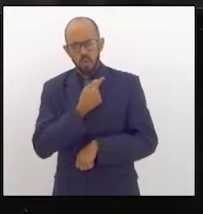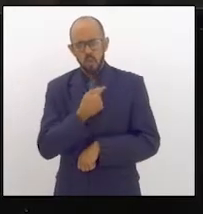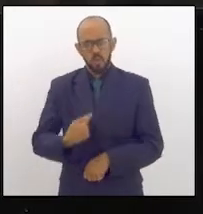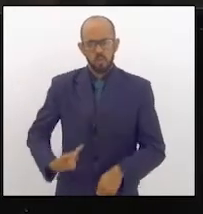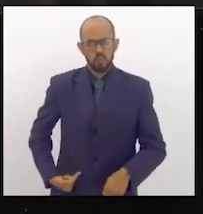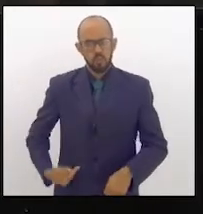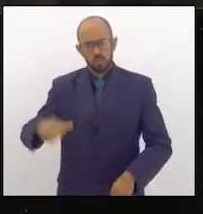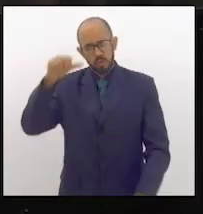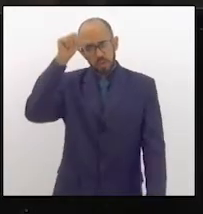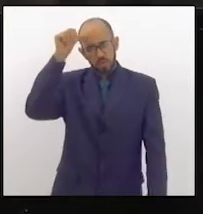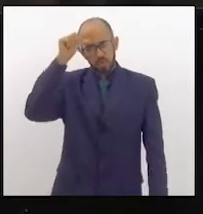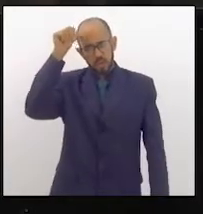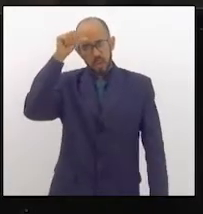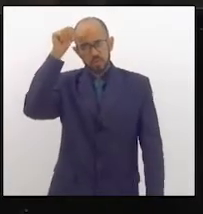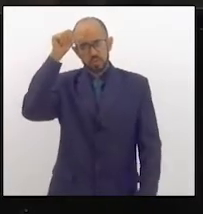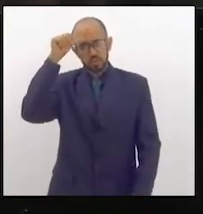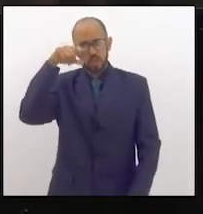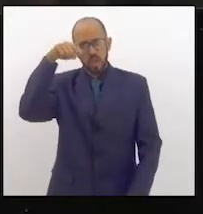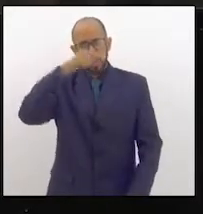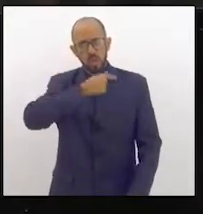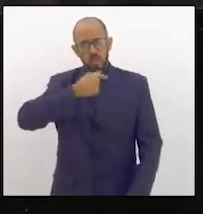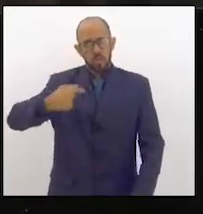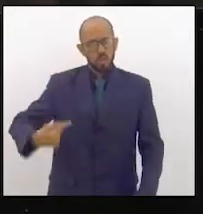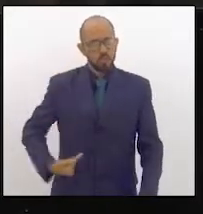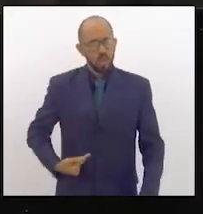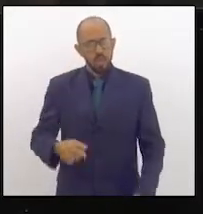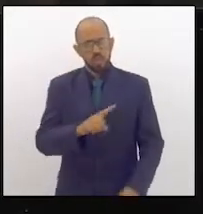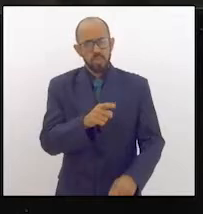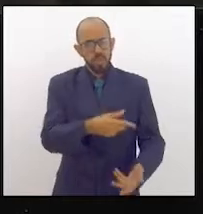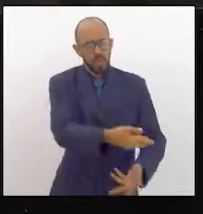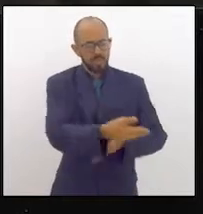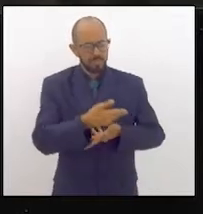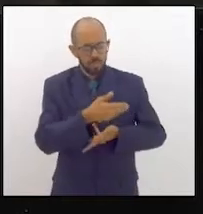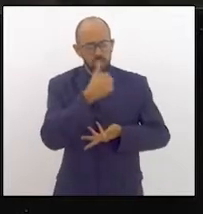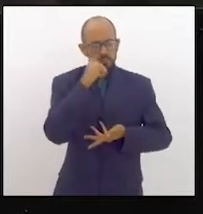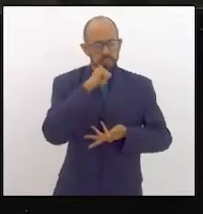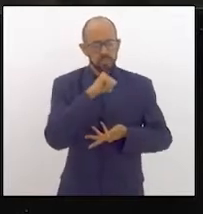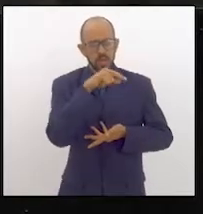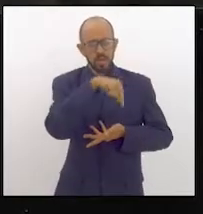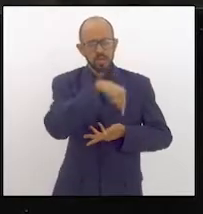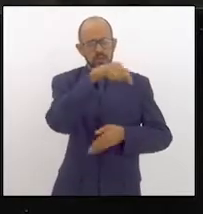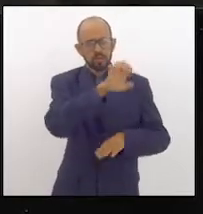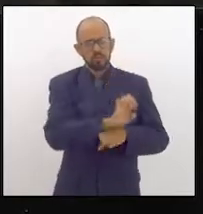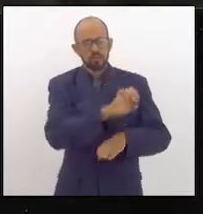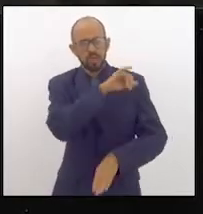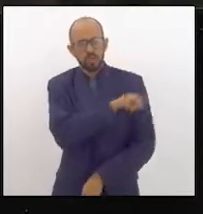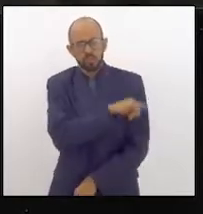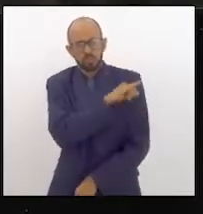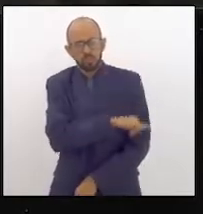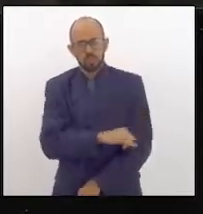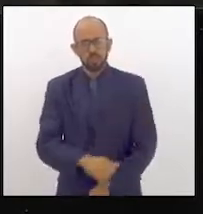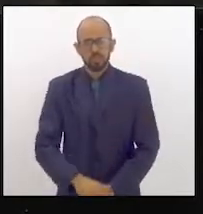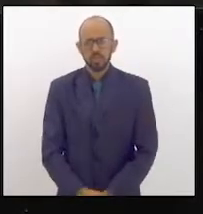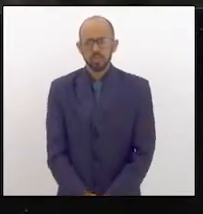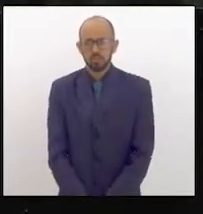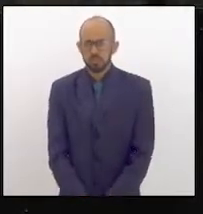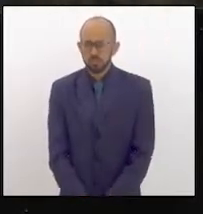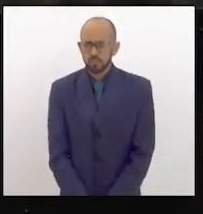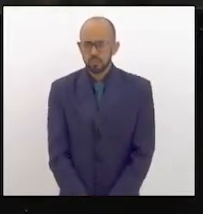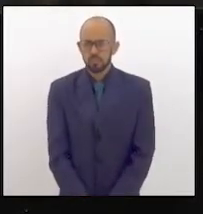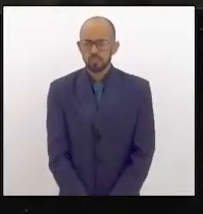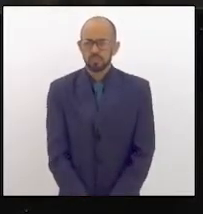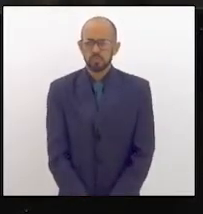Cláudio Castro é um governo que não atende as Mulheres nesse estado do Rio de Janeiro